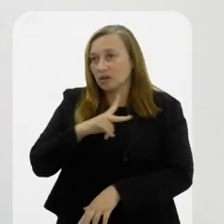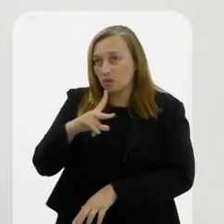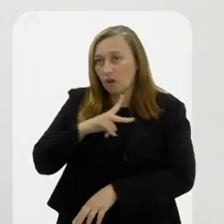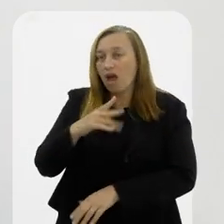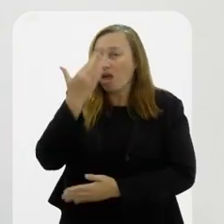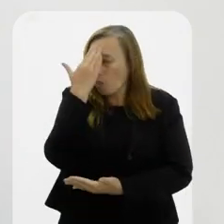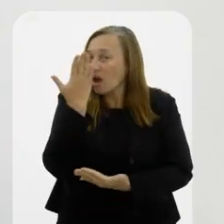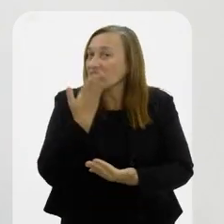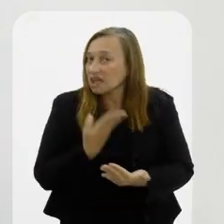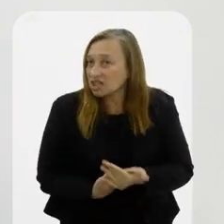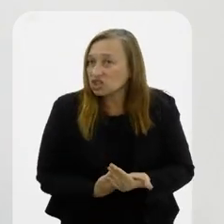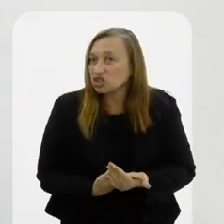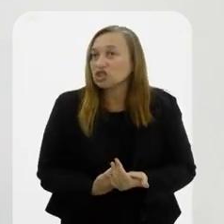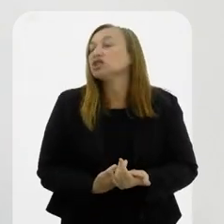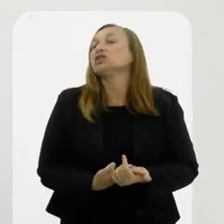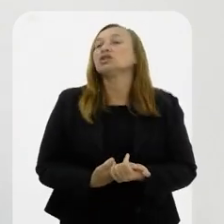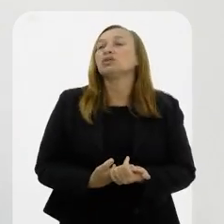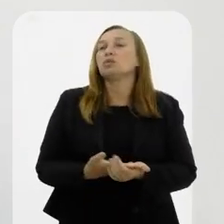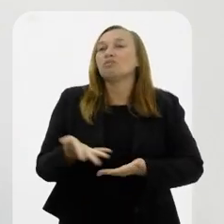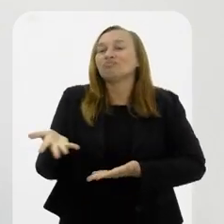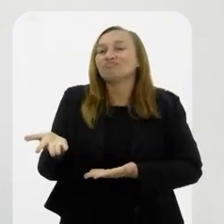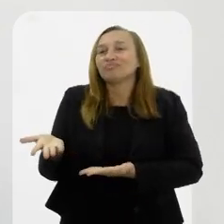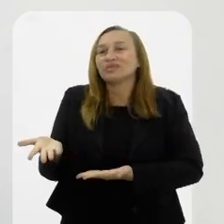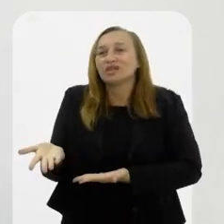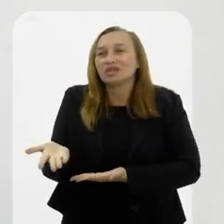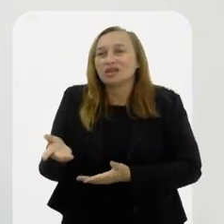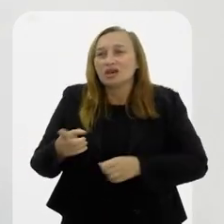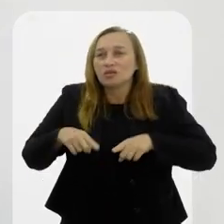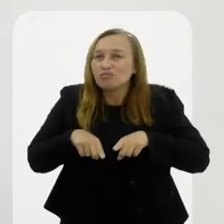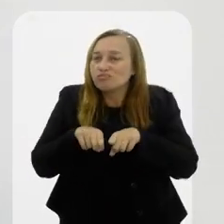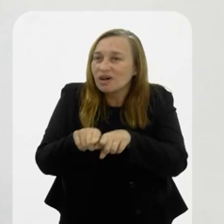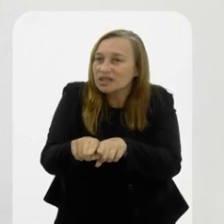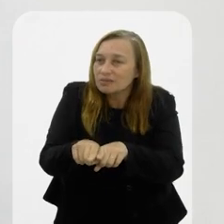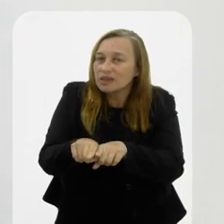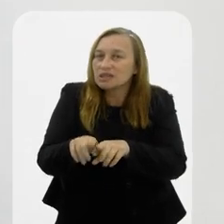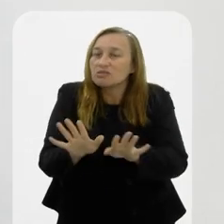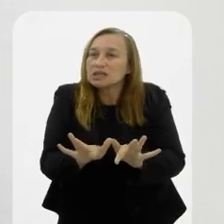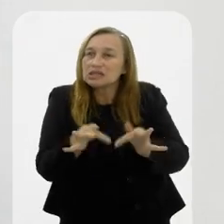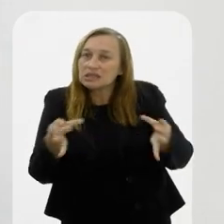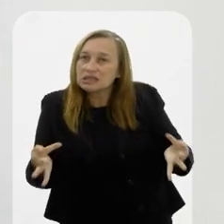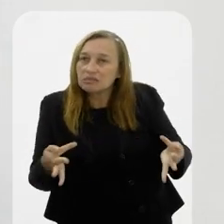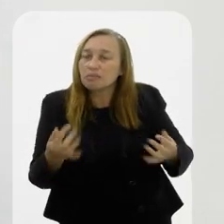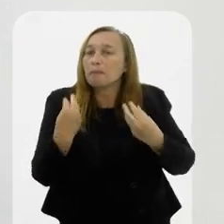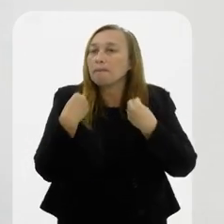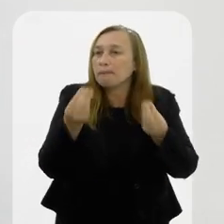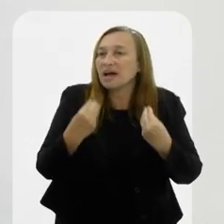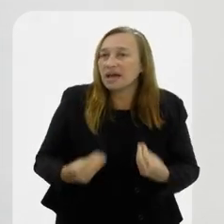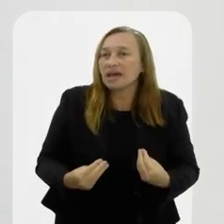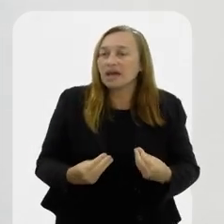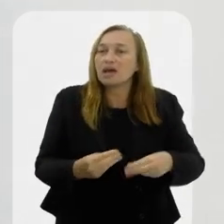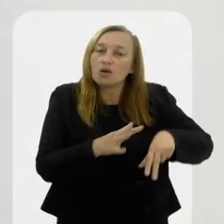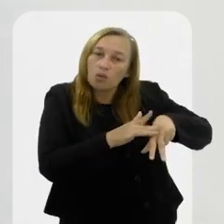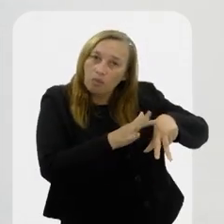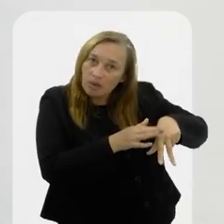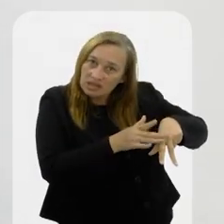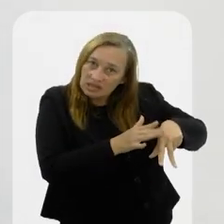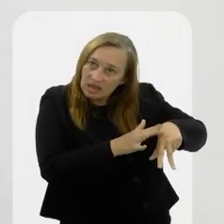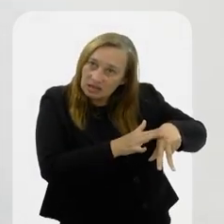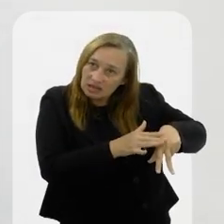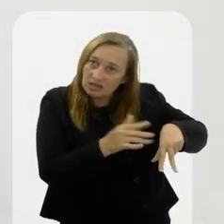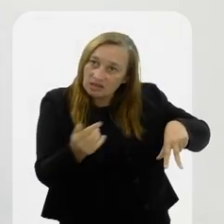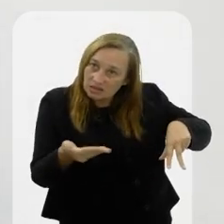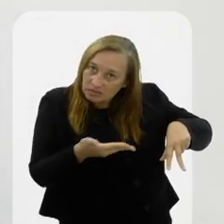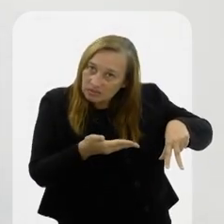Por isso que eu acredito numa coparticipação, mesmo que seja simbólica, para quê? Para que o cliente, que é